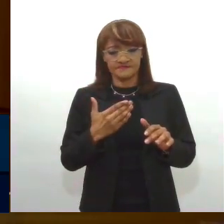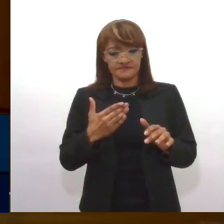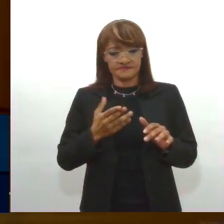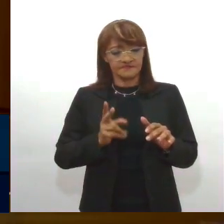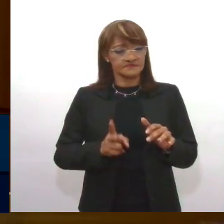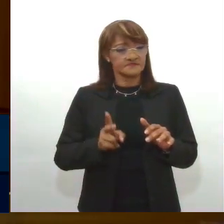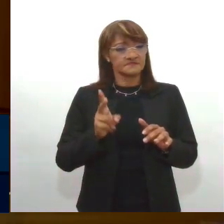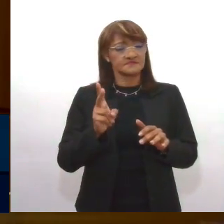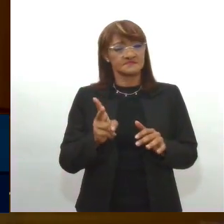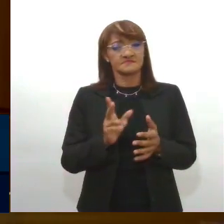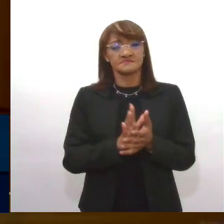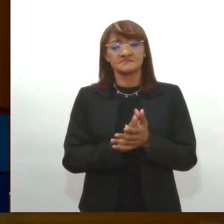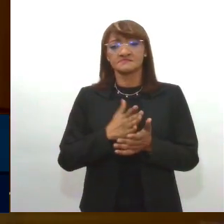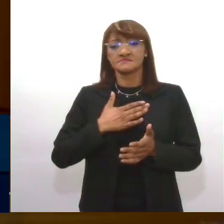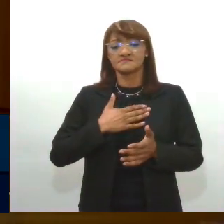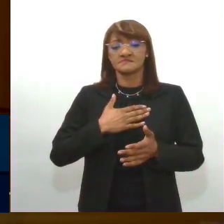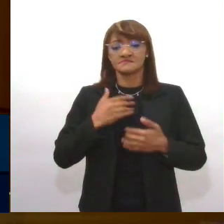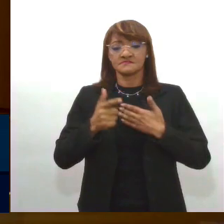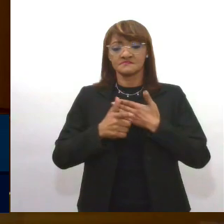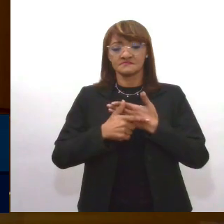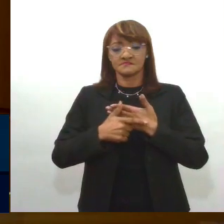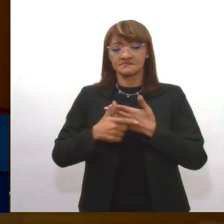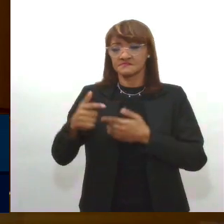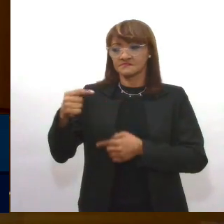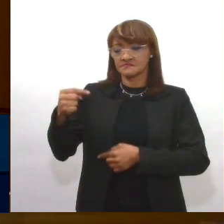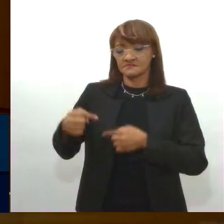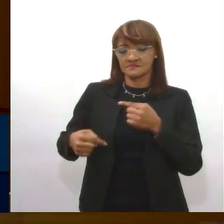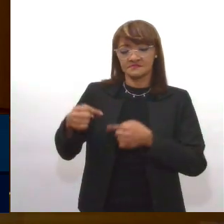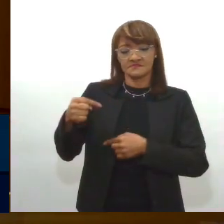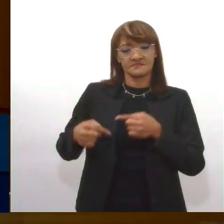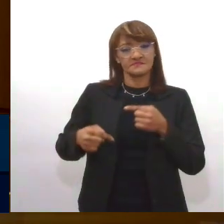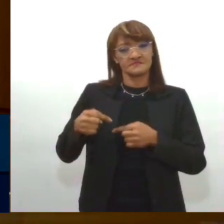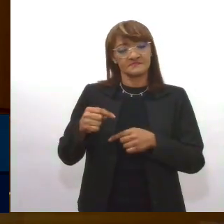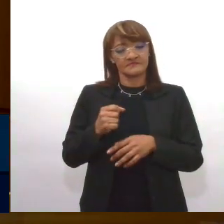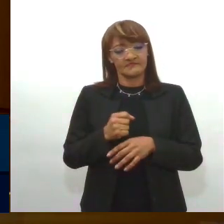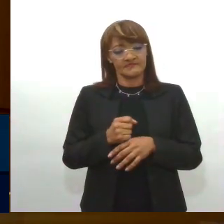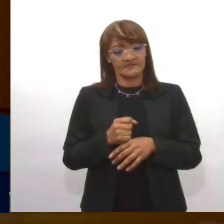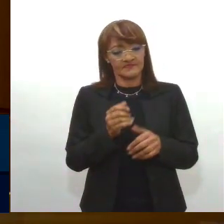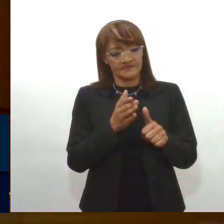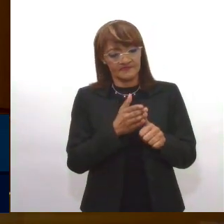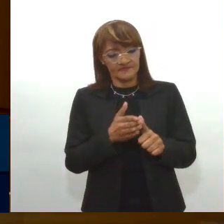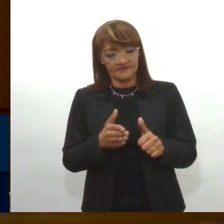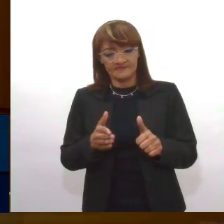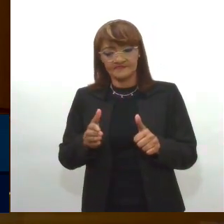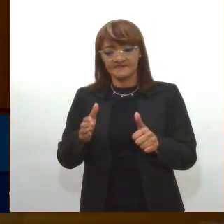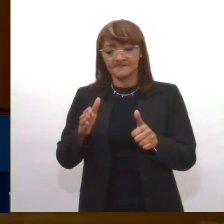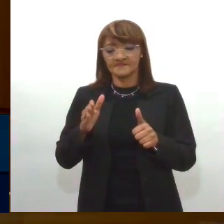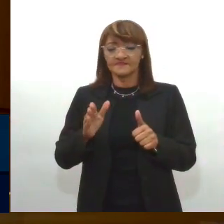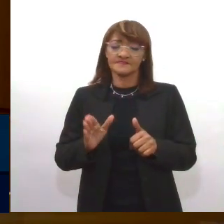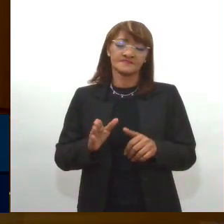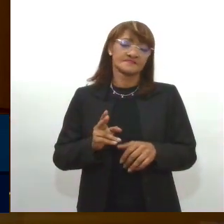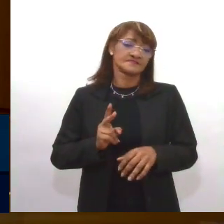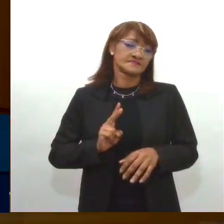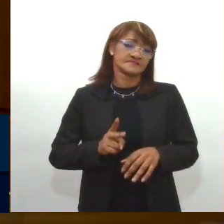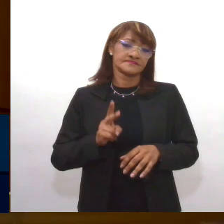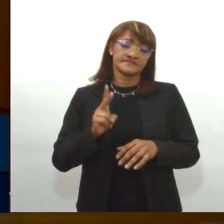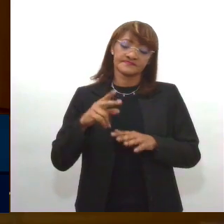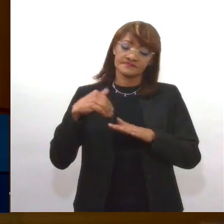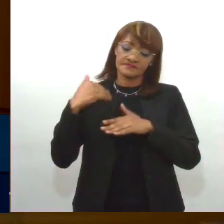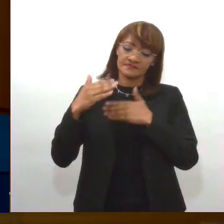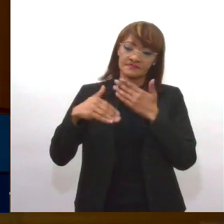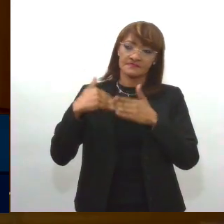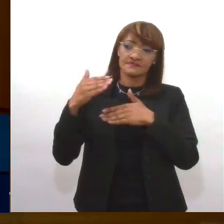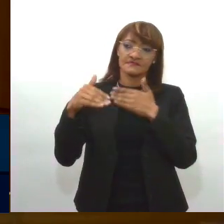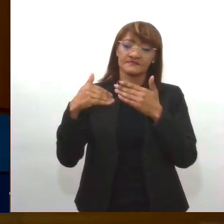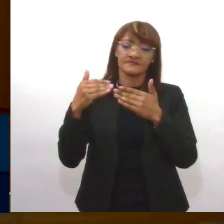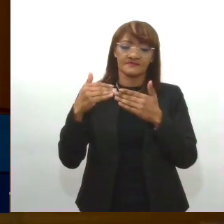a fazer com que a nossa mandata possa cada vez mais crescer se fortalecer e trabalhar em